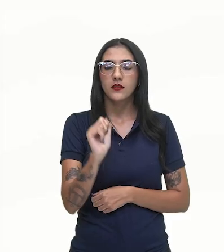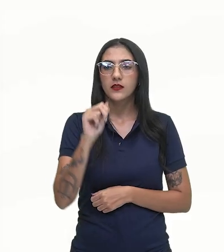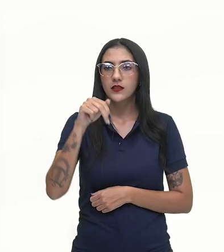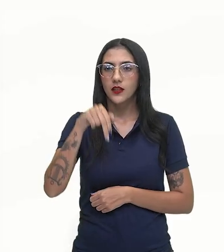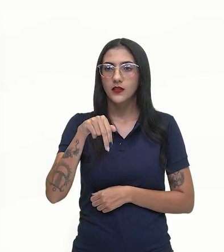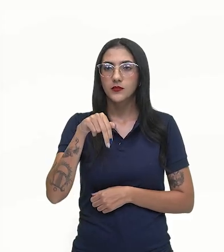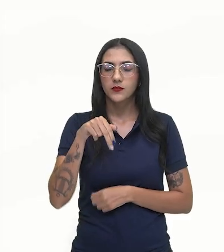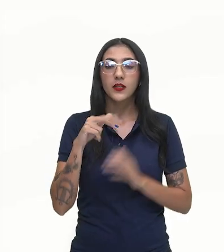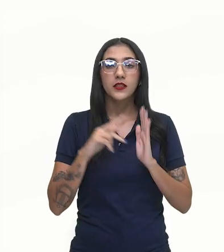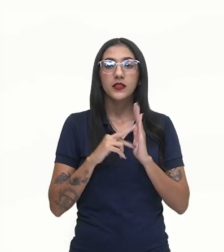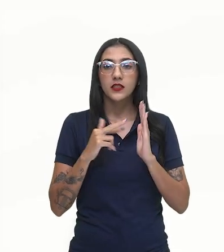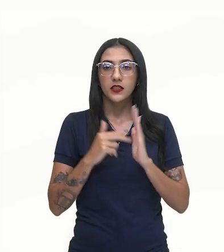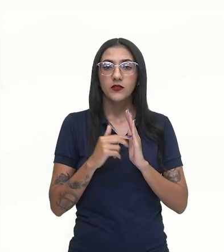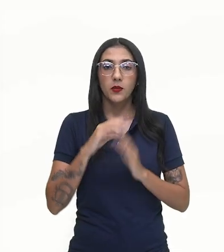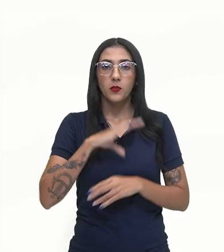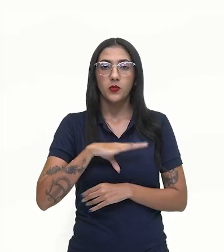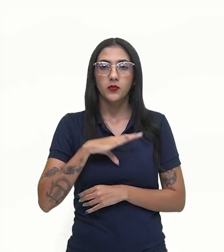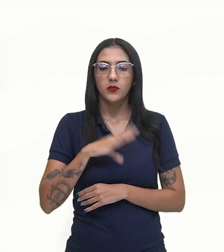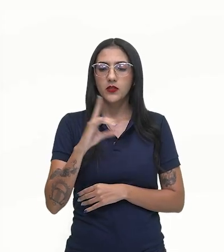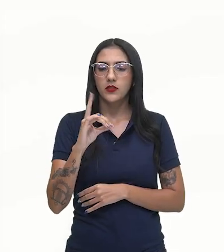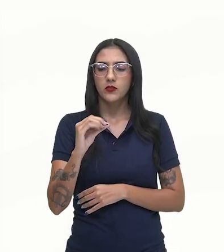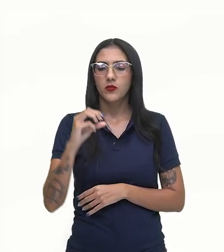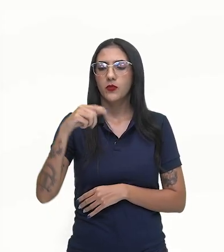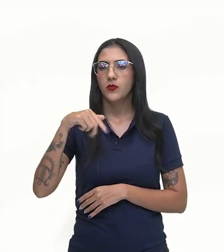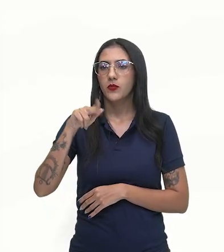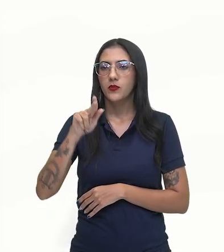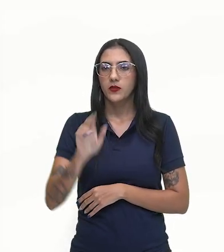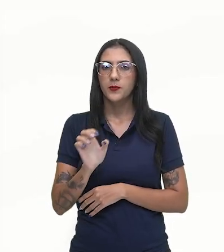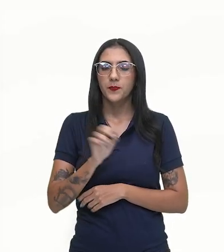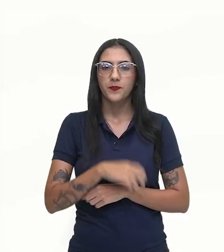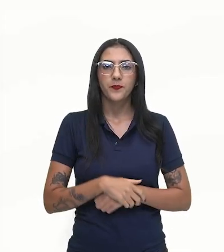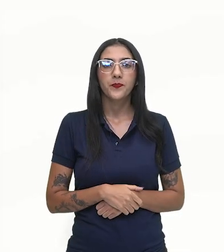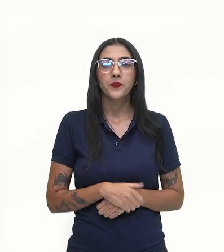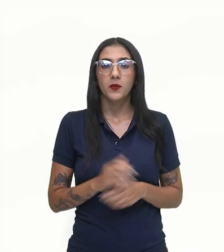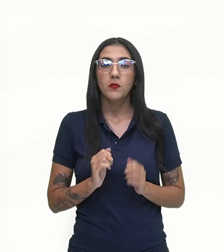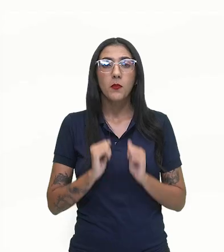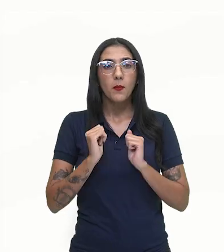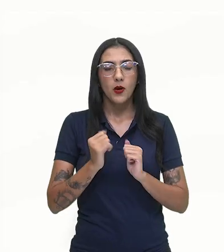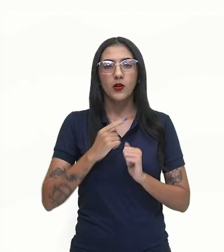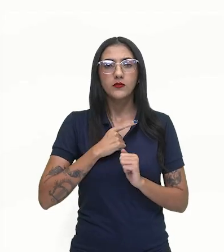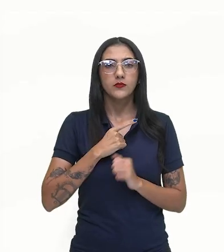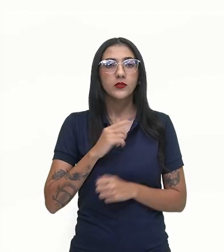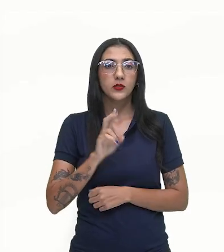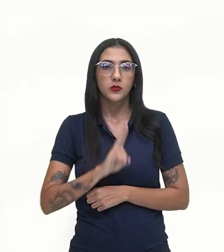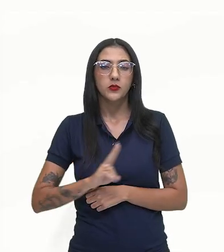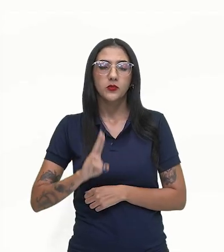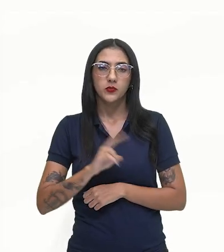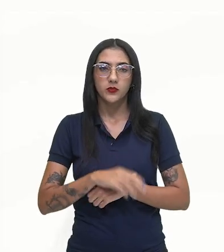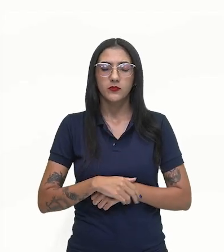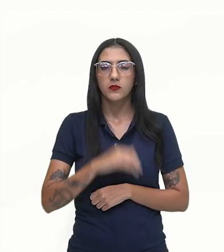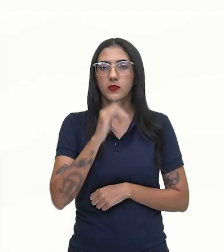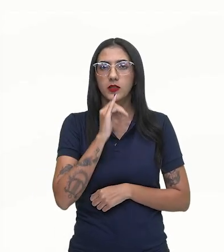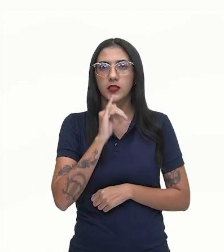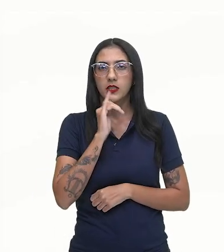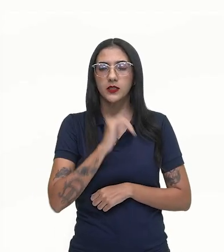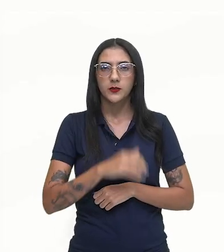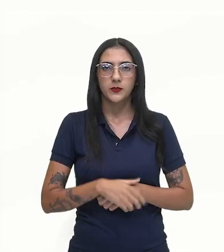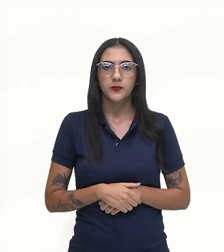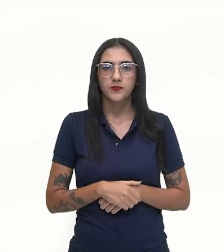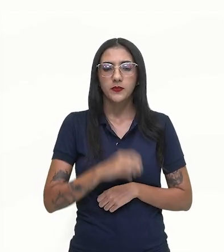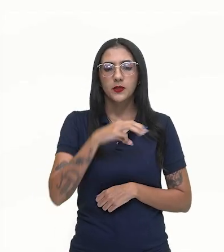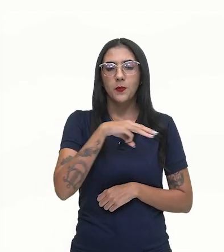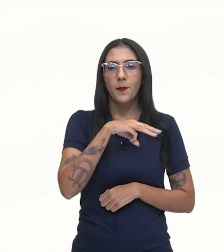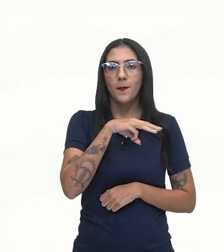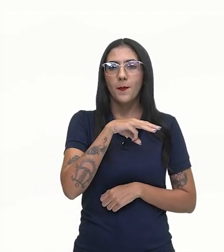do que, ok? Então, eu posso falar assim, my life, a minha vida,